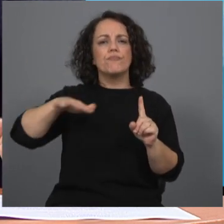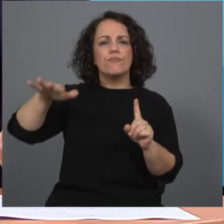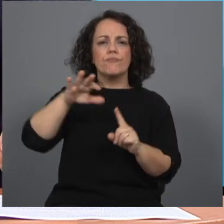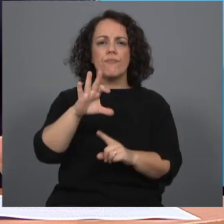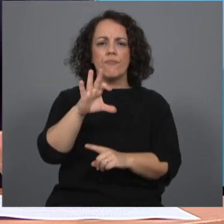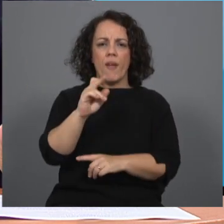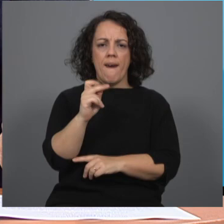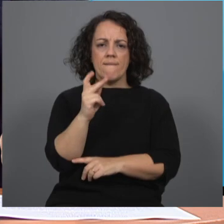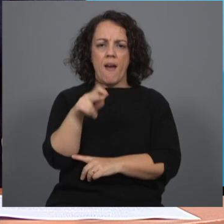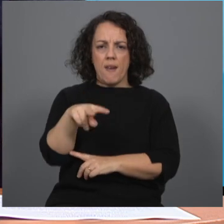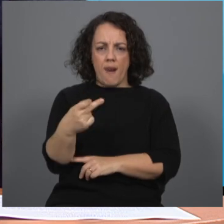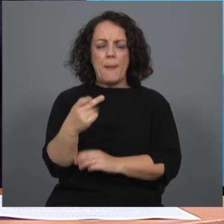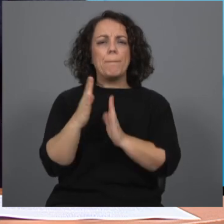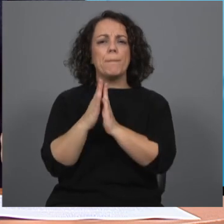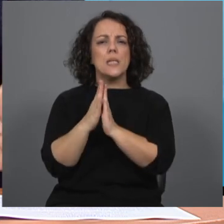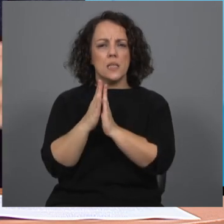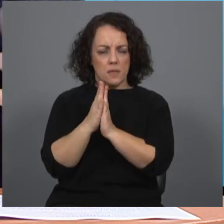em 2015